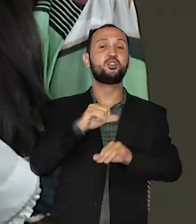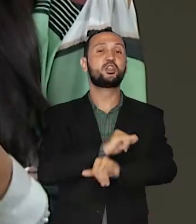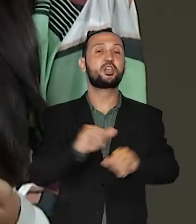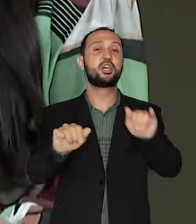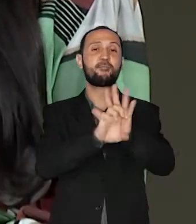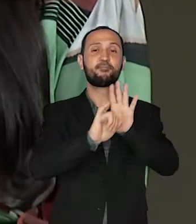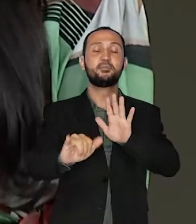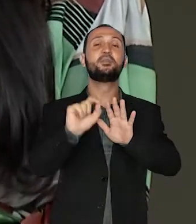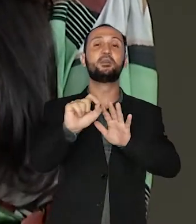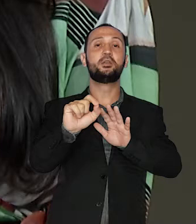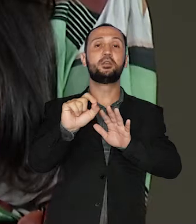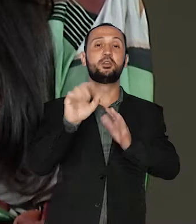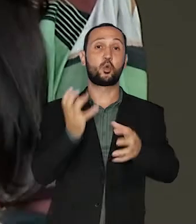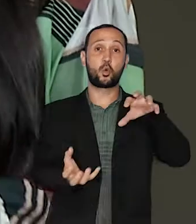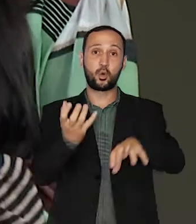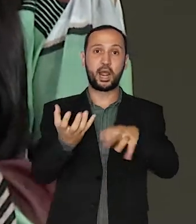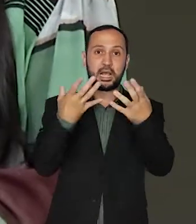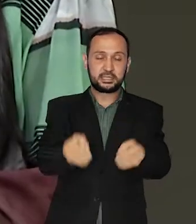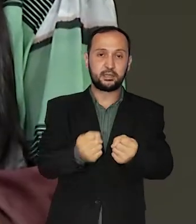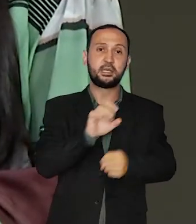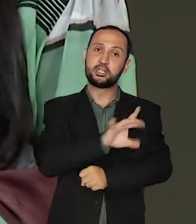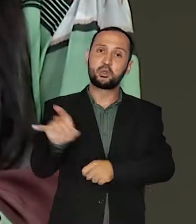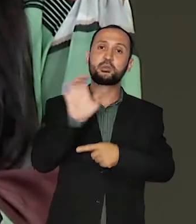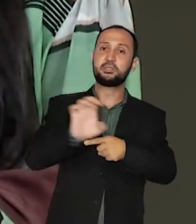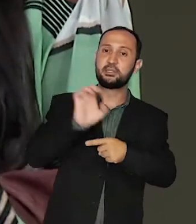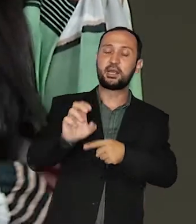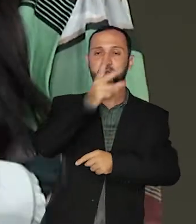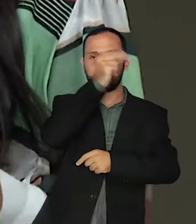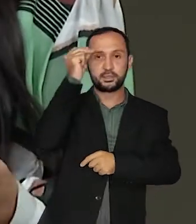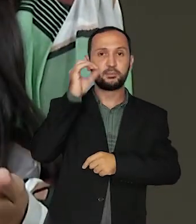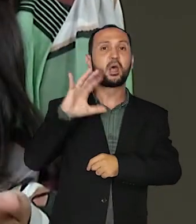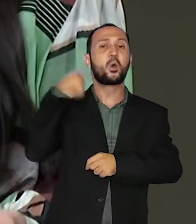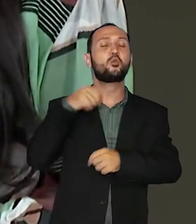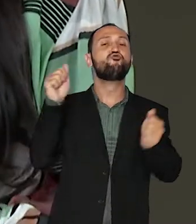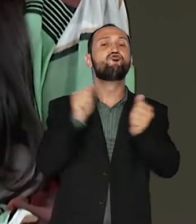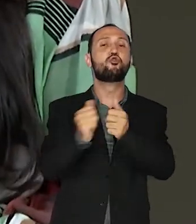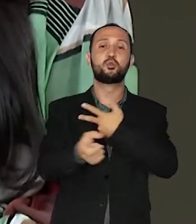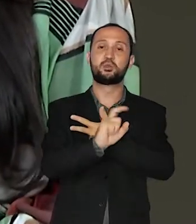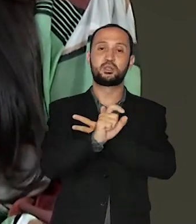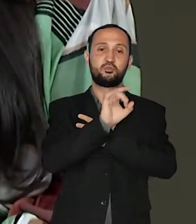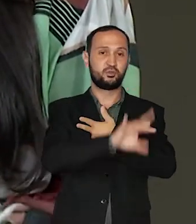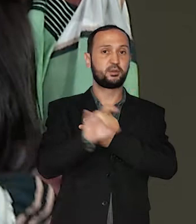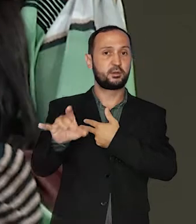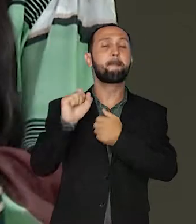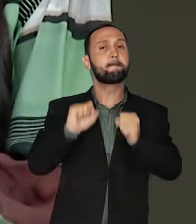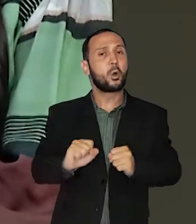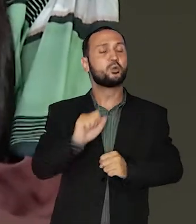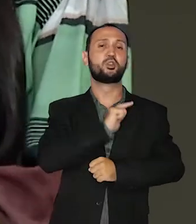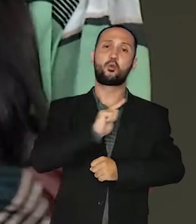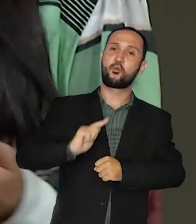e o Congresso Nacional a reconhece. Já para os estados e municípios, isso acontece entre executivos locais,